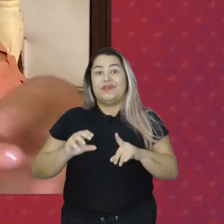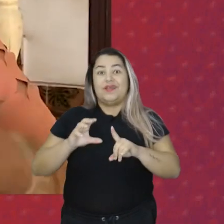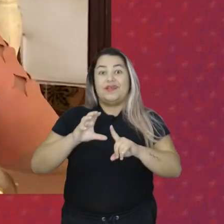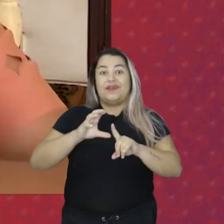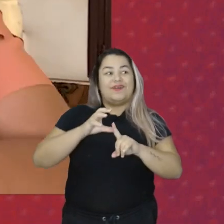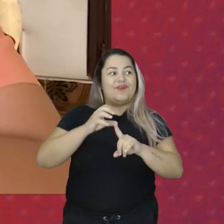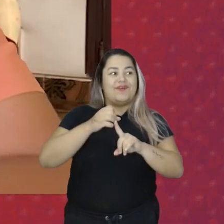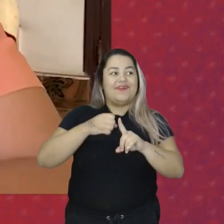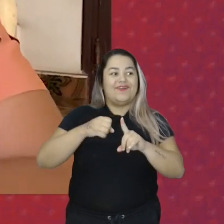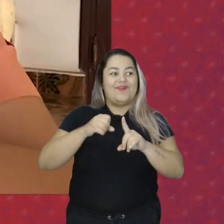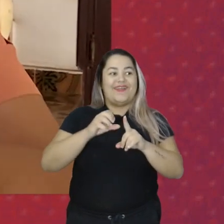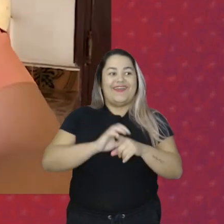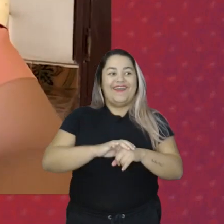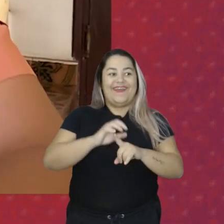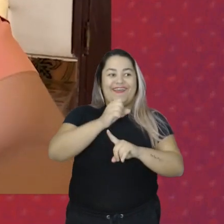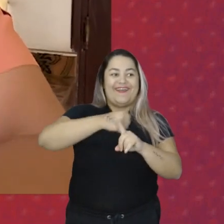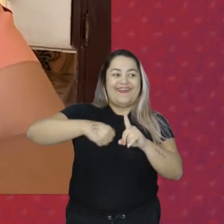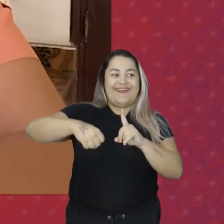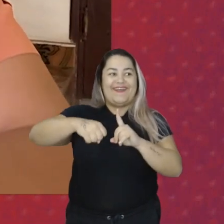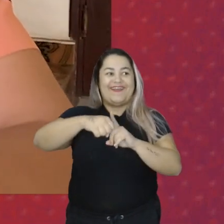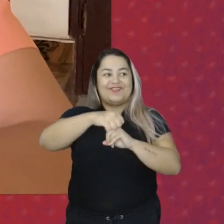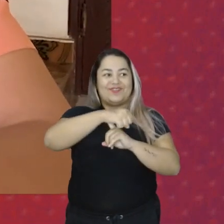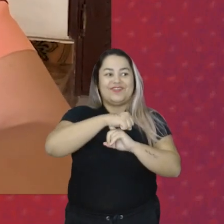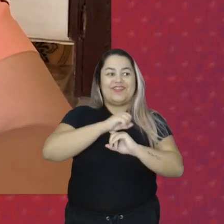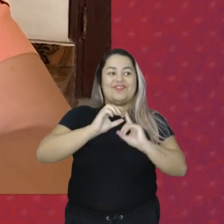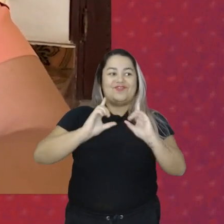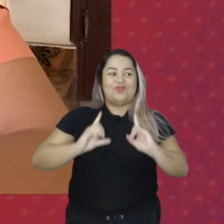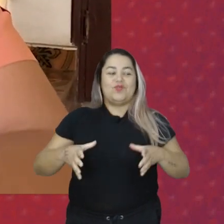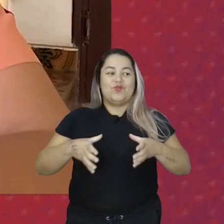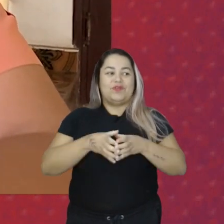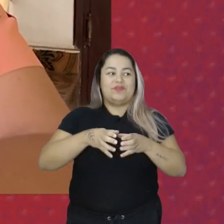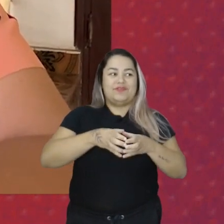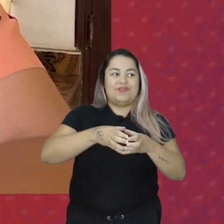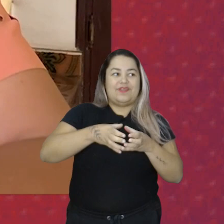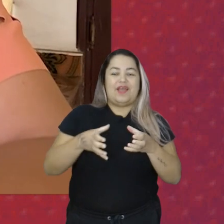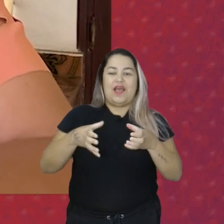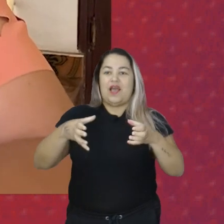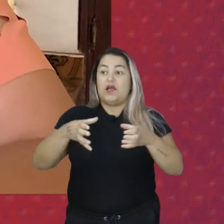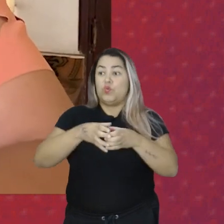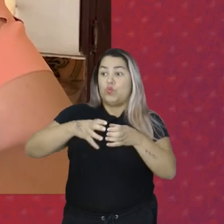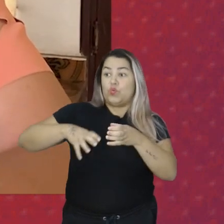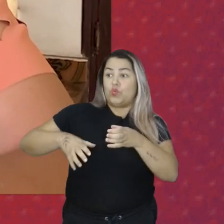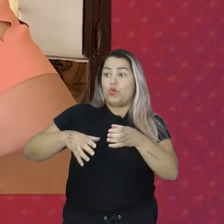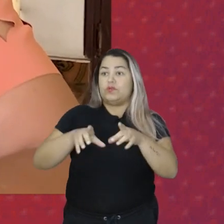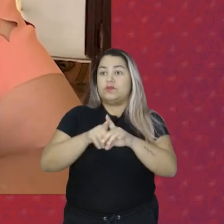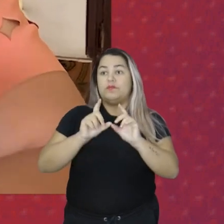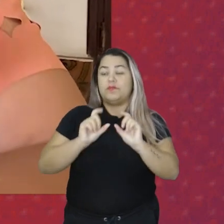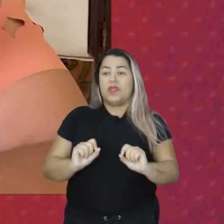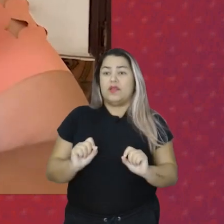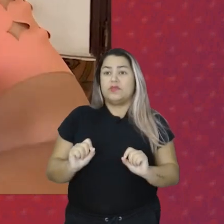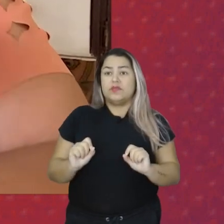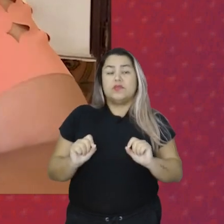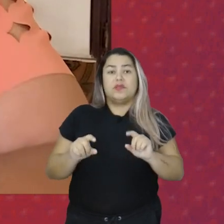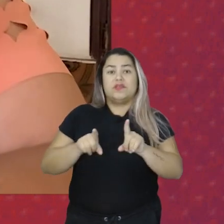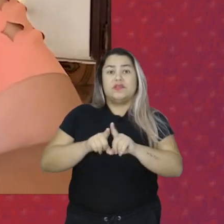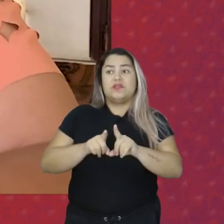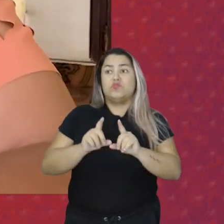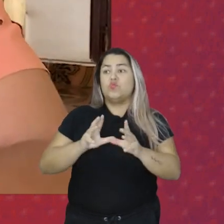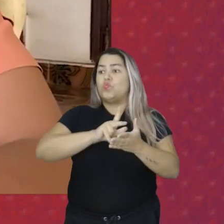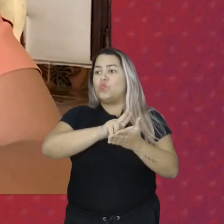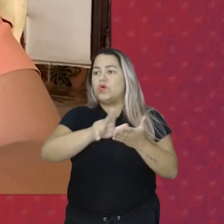em asilos, era fazer com que essas pessoas, a partir de uma série